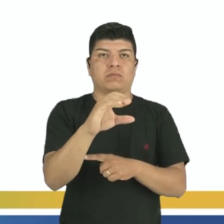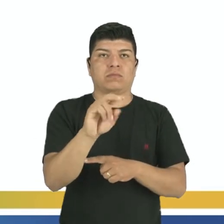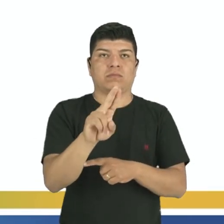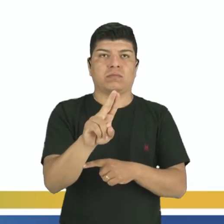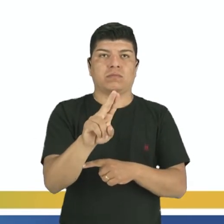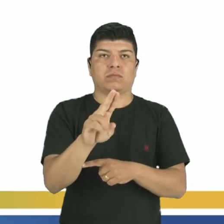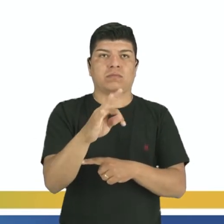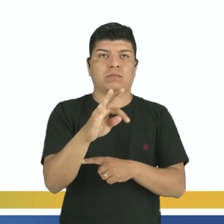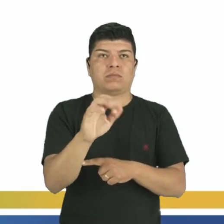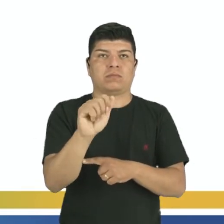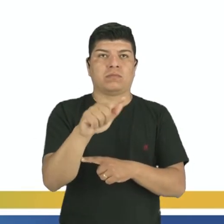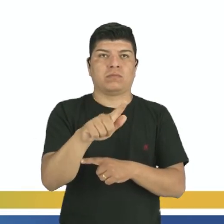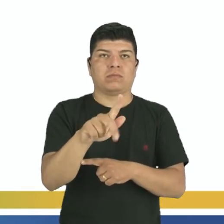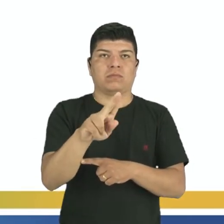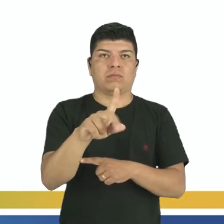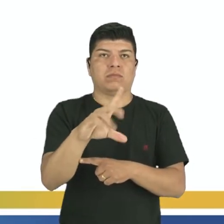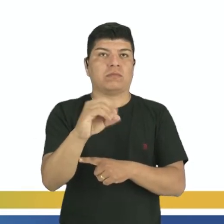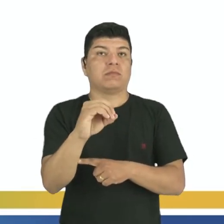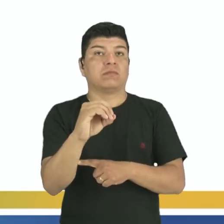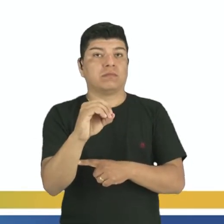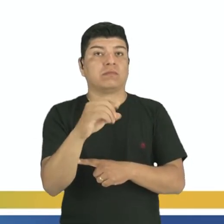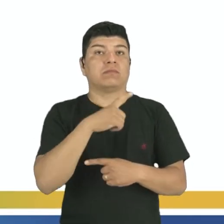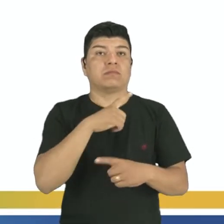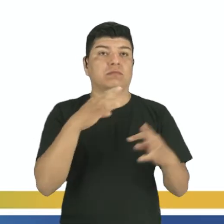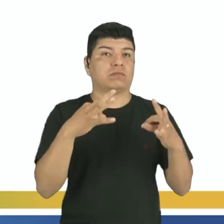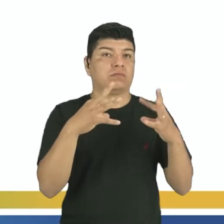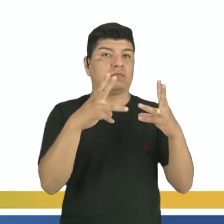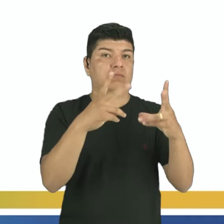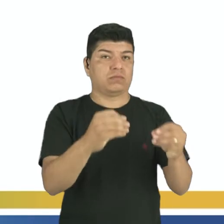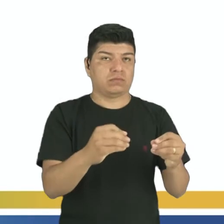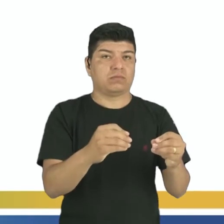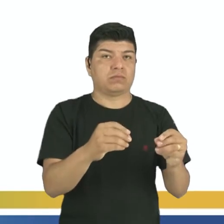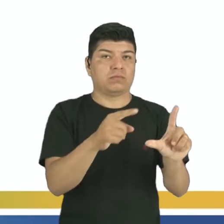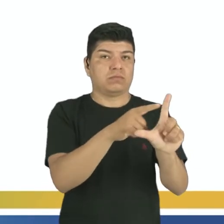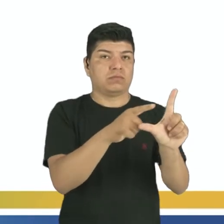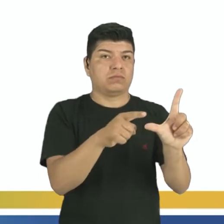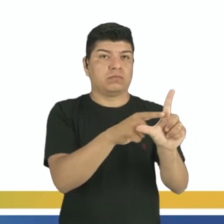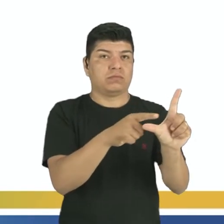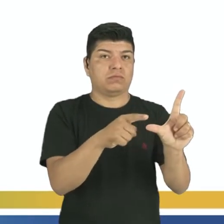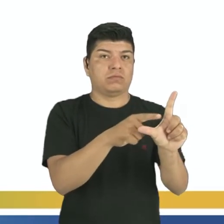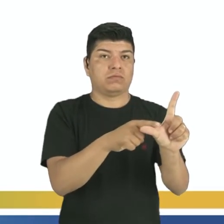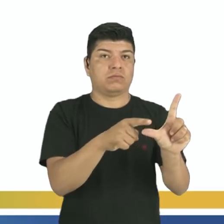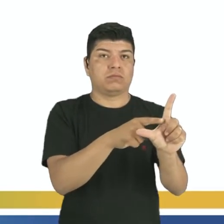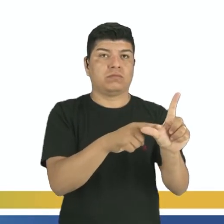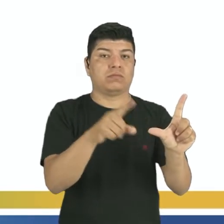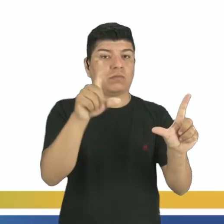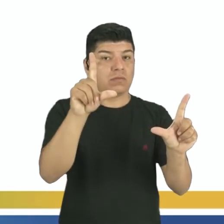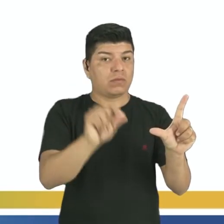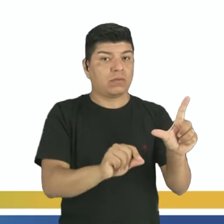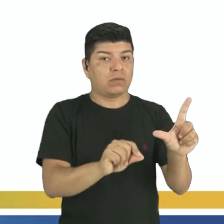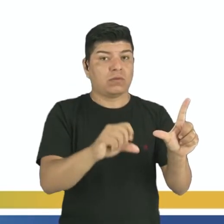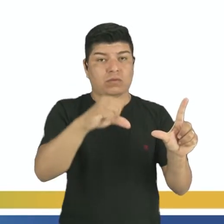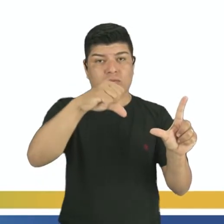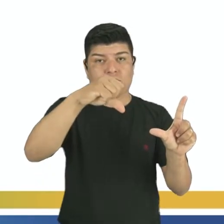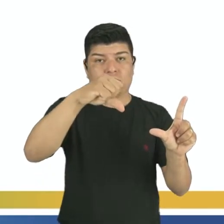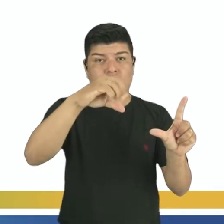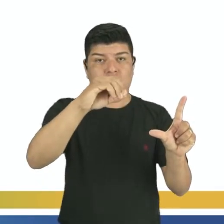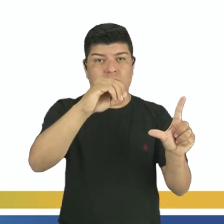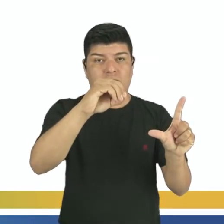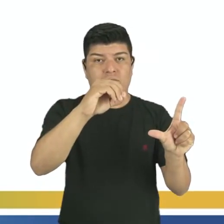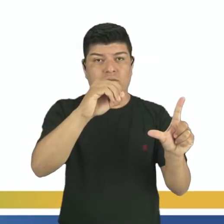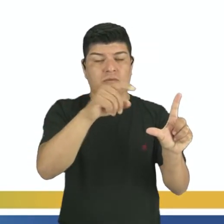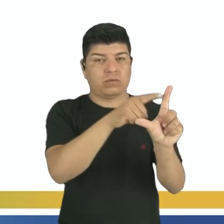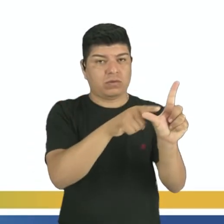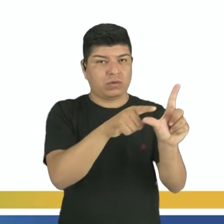os ângulos internos menores que 90 graus. Ou seja, nenhum deles supera 90 graus. Não é de 90 para